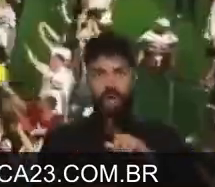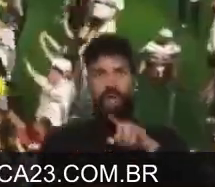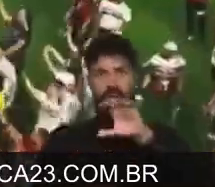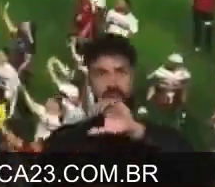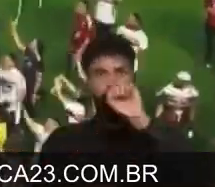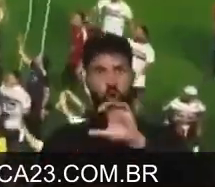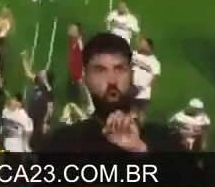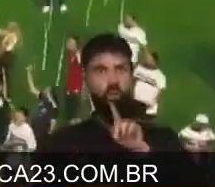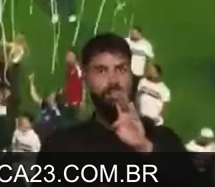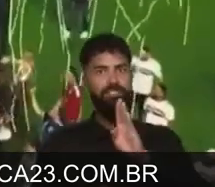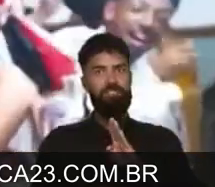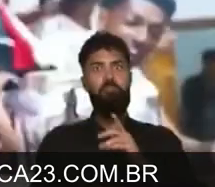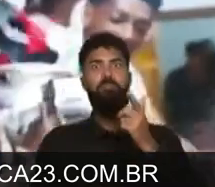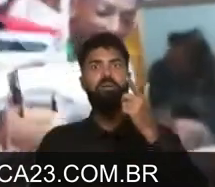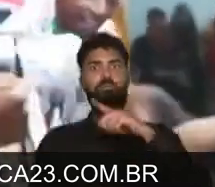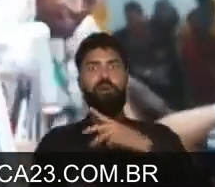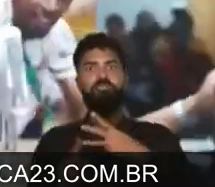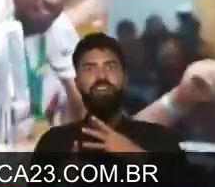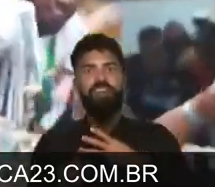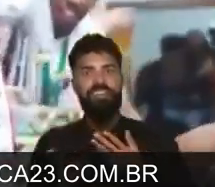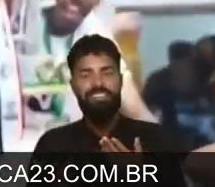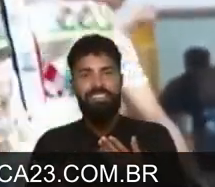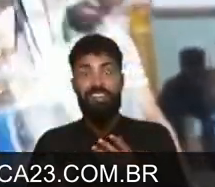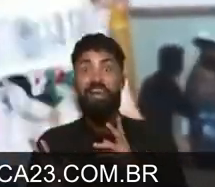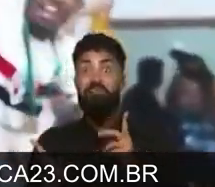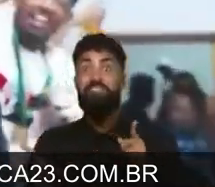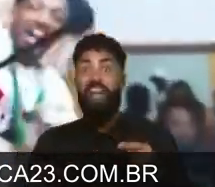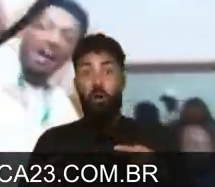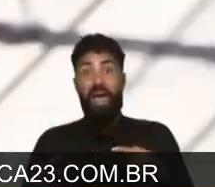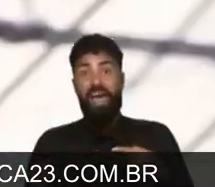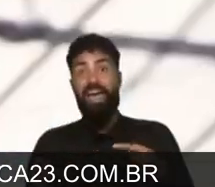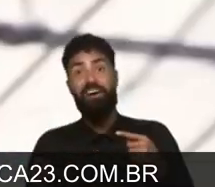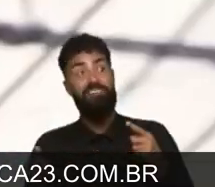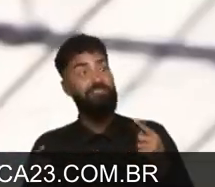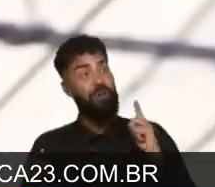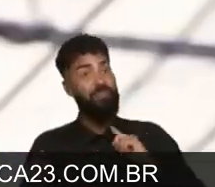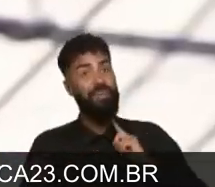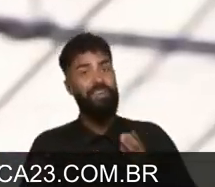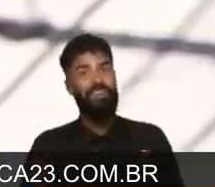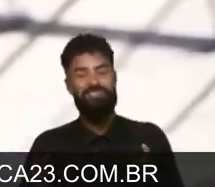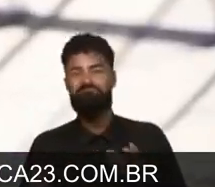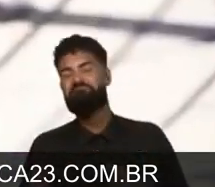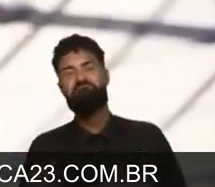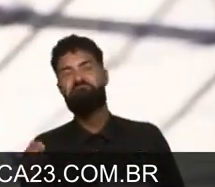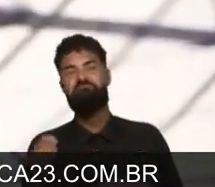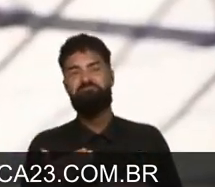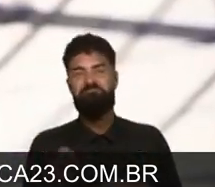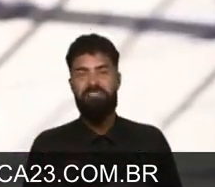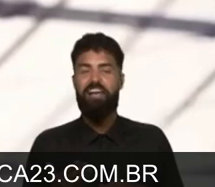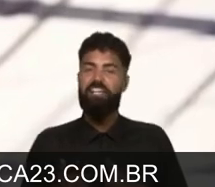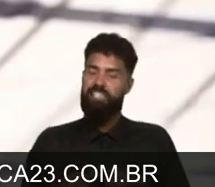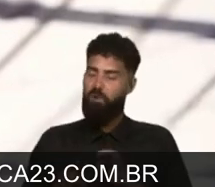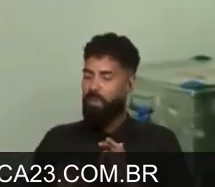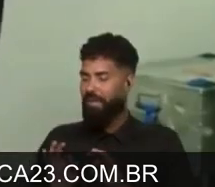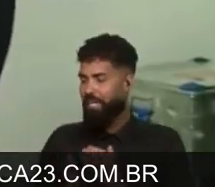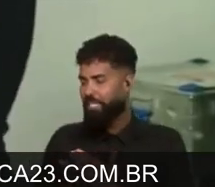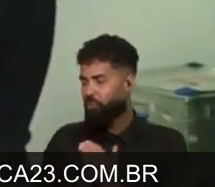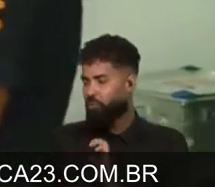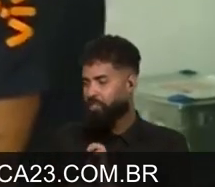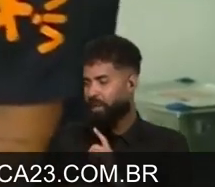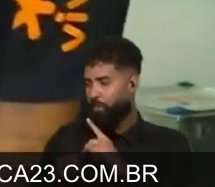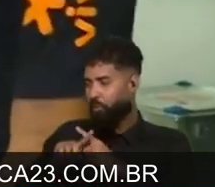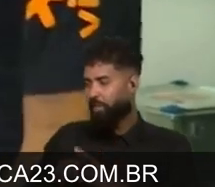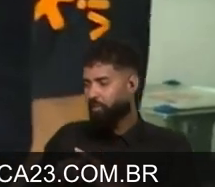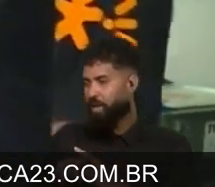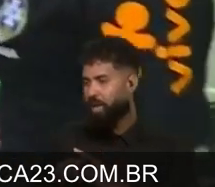Brasil mais uma vez, e justamente contra o Flamengo. Ele já se preparava para o início do Campeonato Paulista, quando atendeu